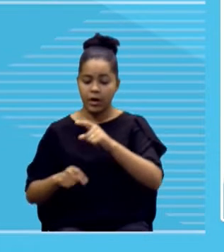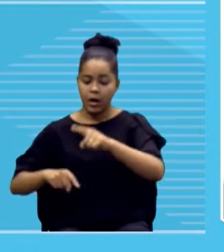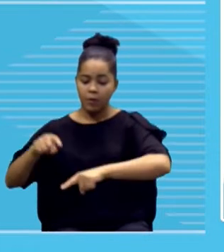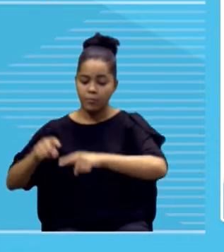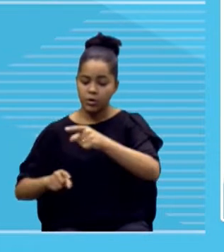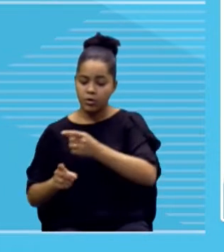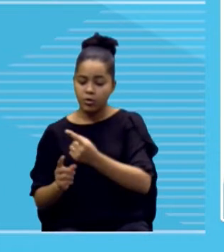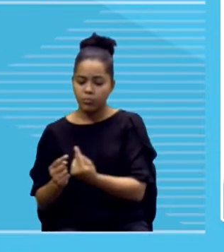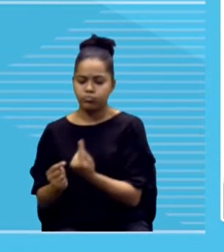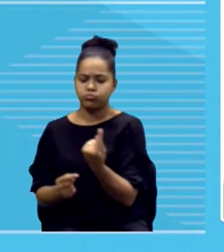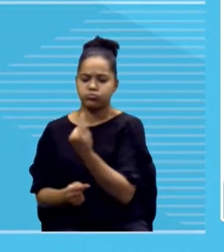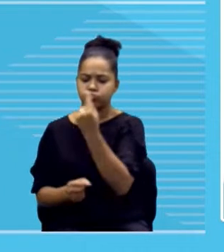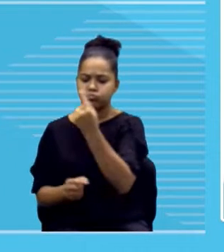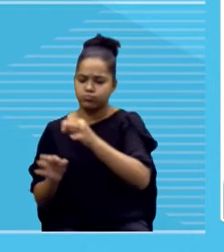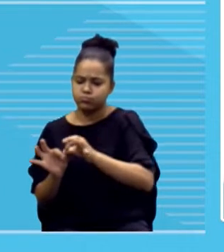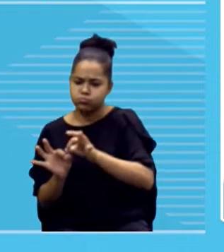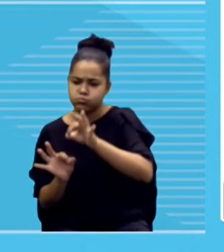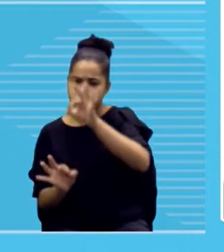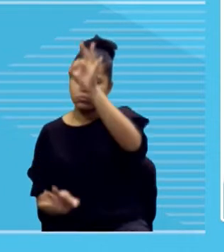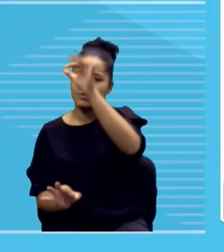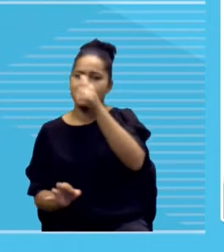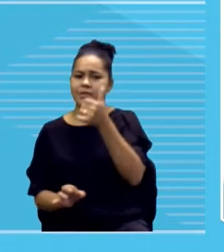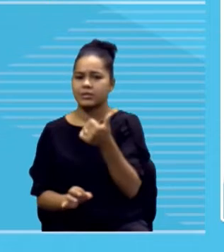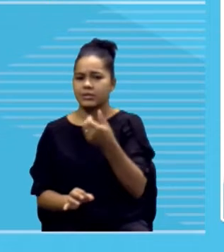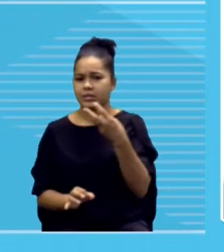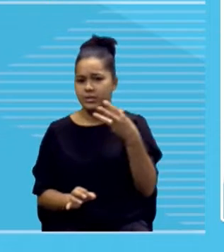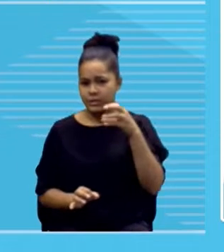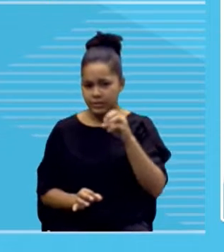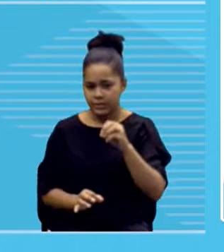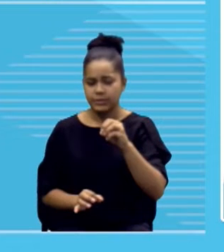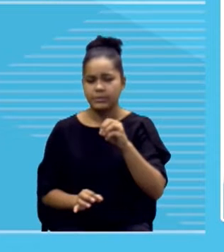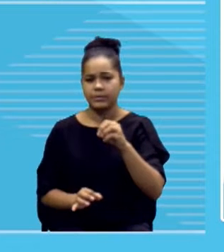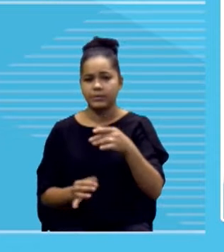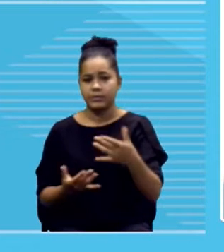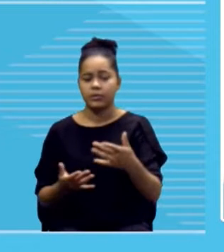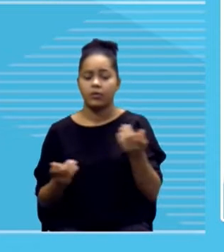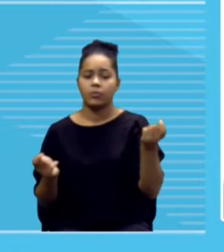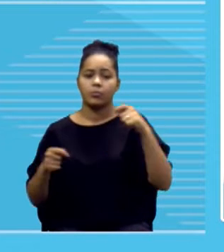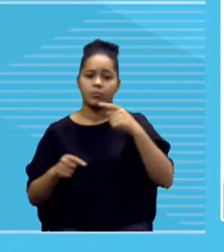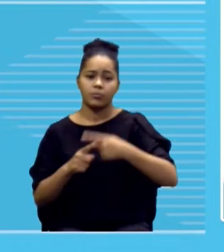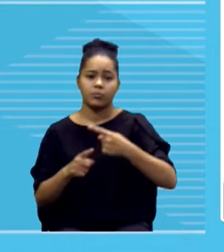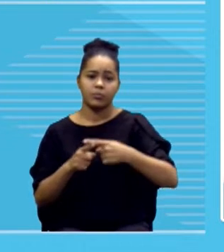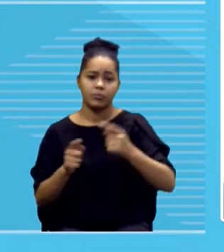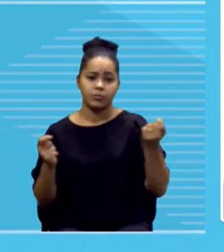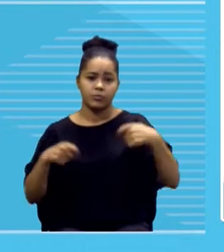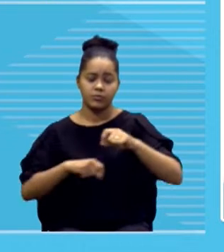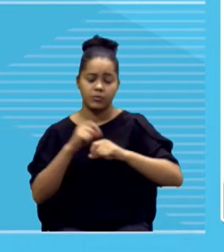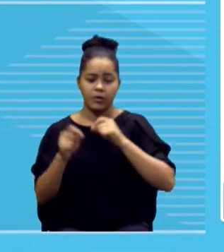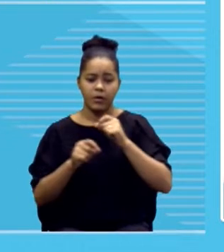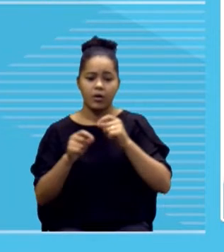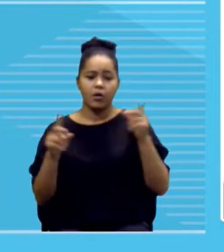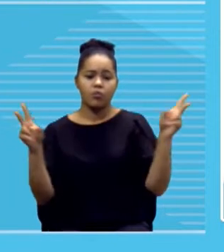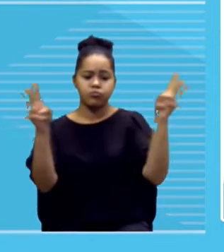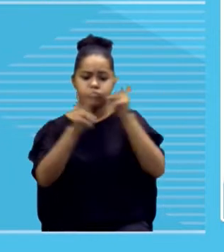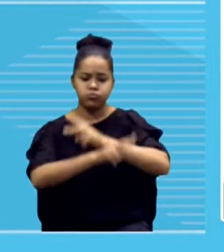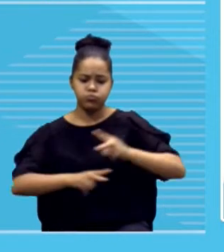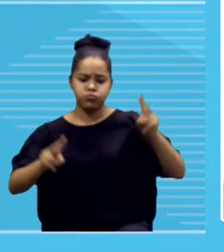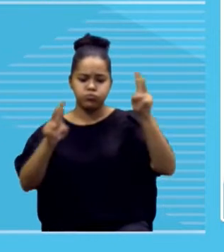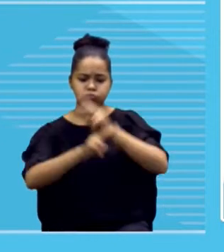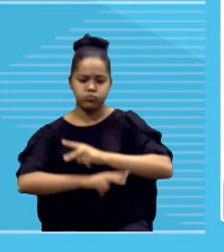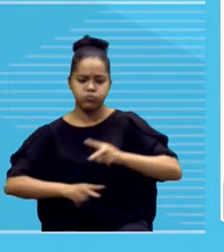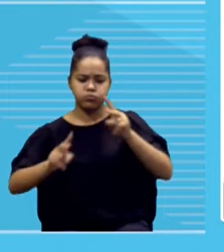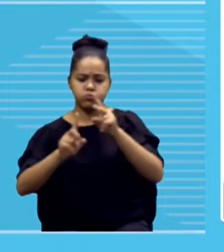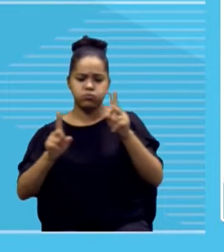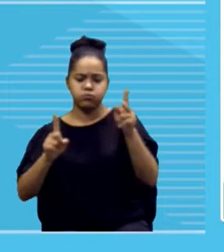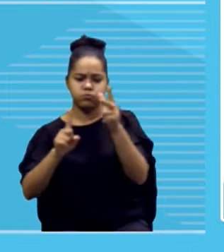ainda aumente. Por quanto mais alto for o aerogerador, mais vento conseguirá captar. Geralmente a gente vê de longe e tem uma sensação de que